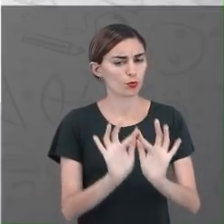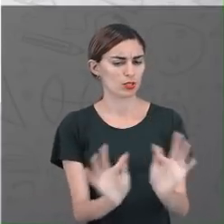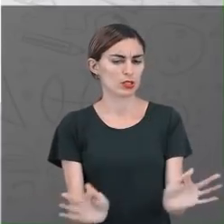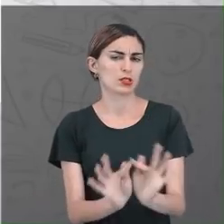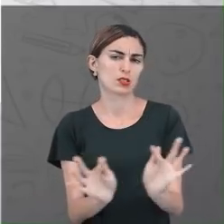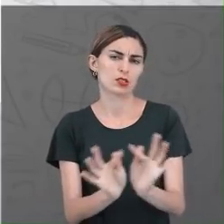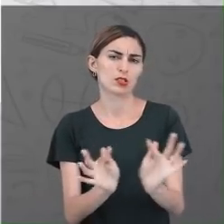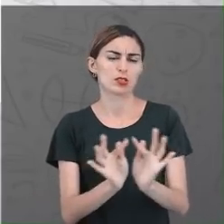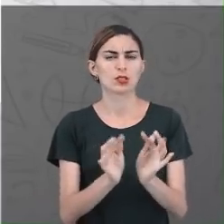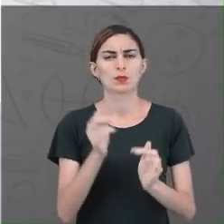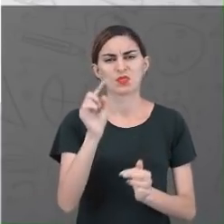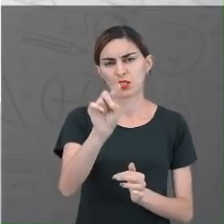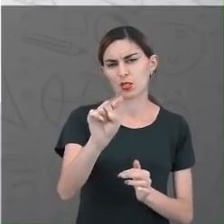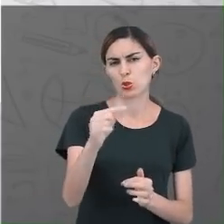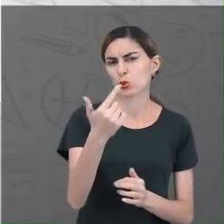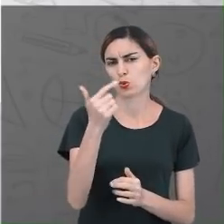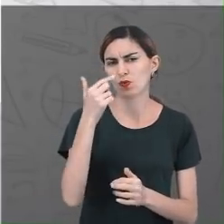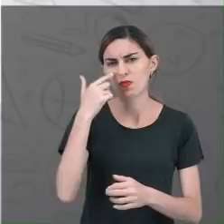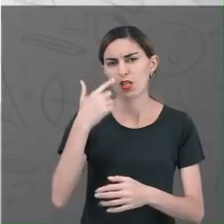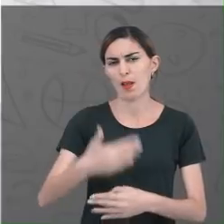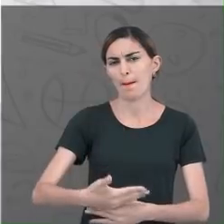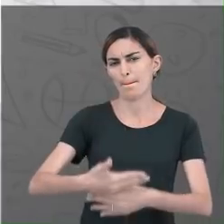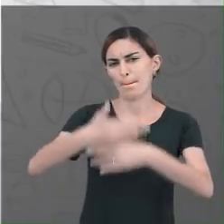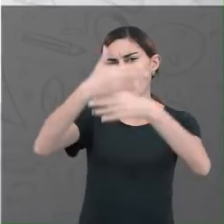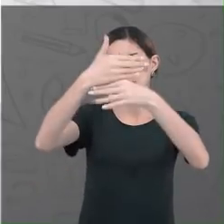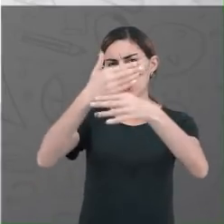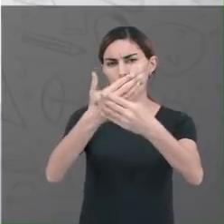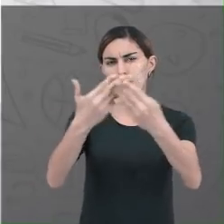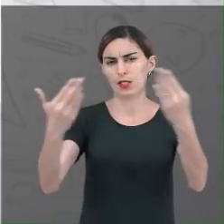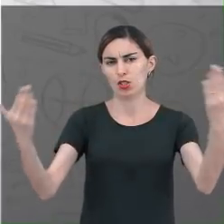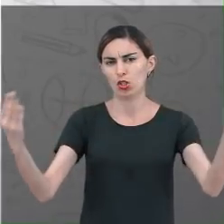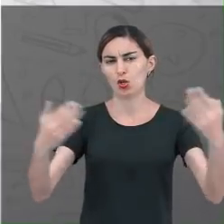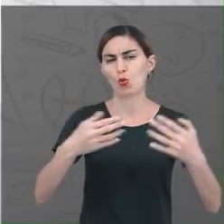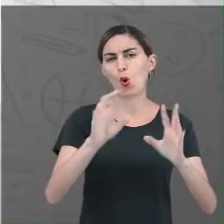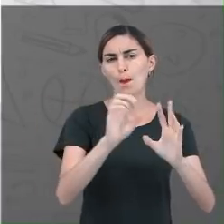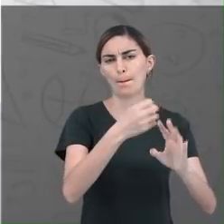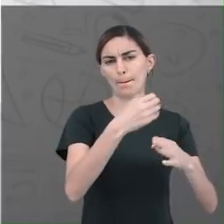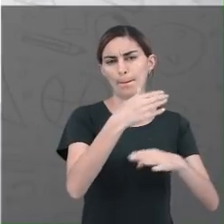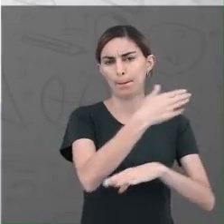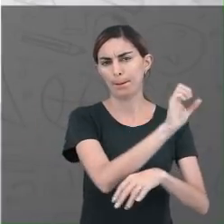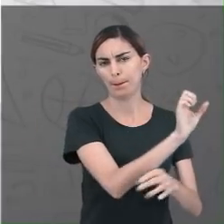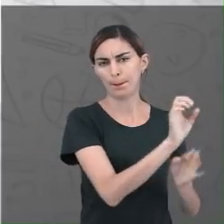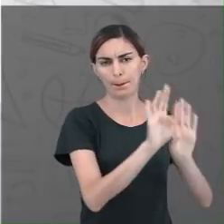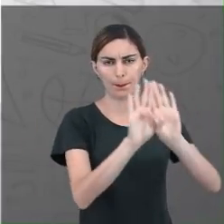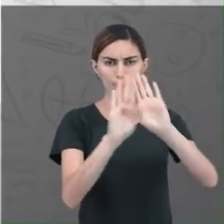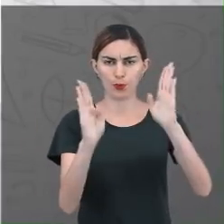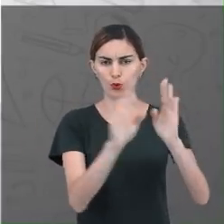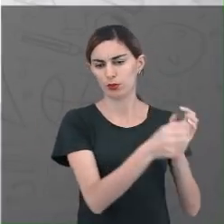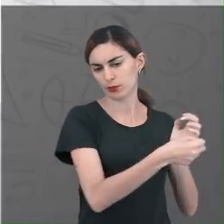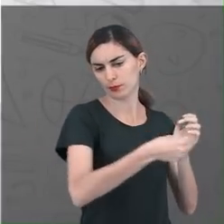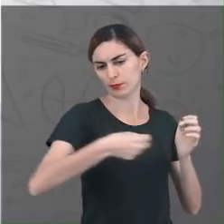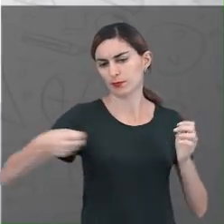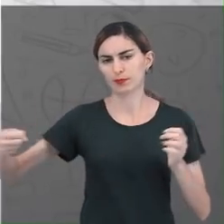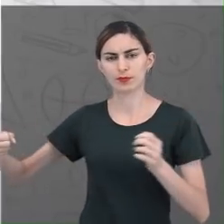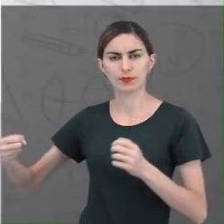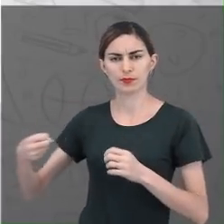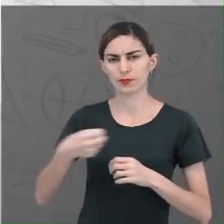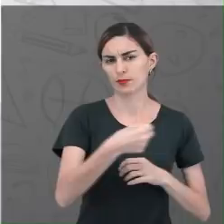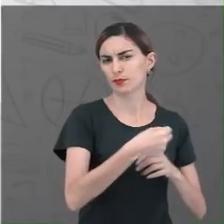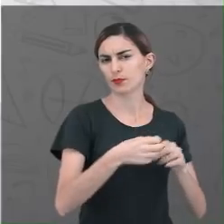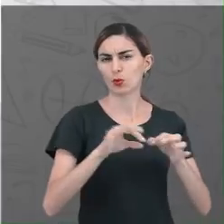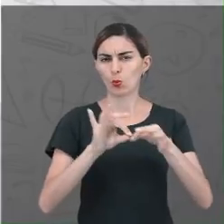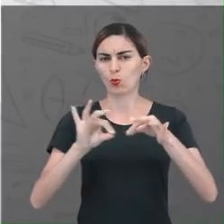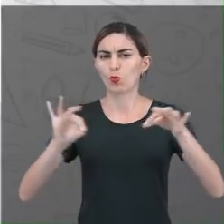discreta, né? No caso aqui não é uma parede inteira, mas sim uma porta com uma dimensão bem mais larga, onde